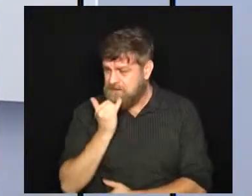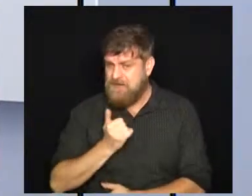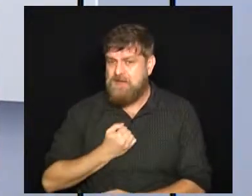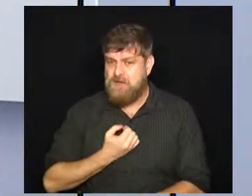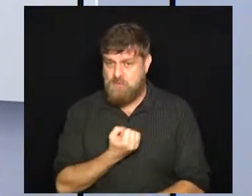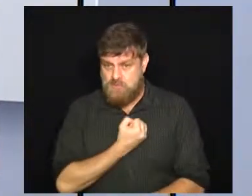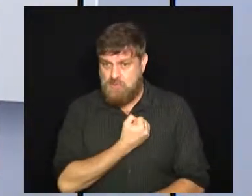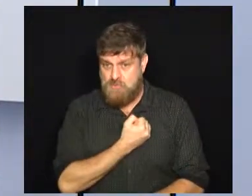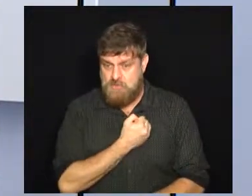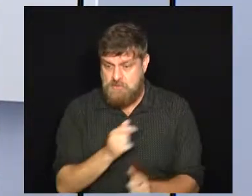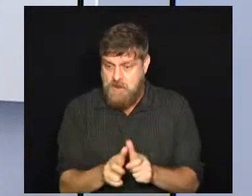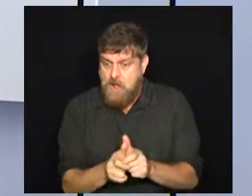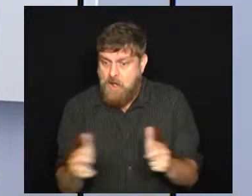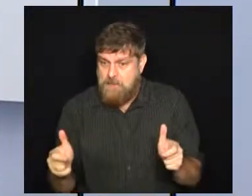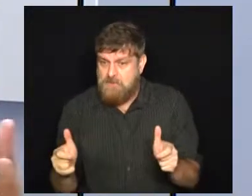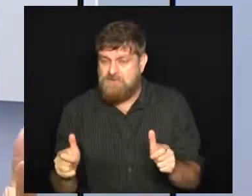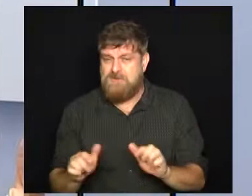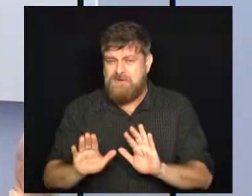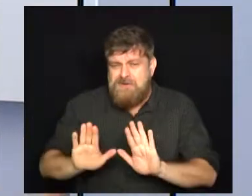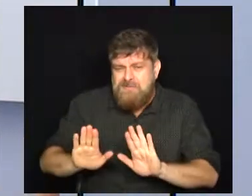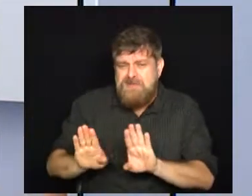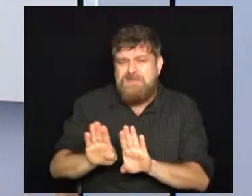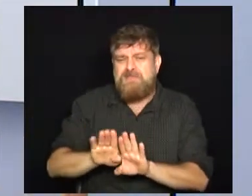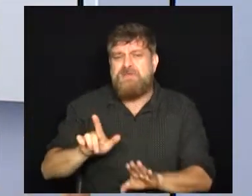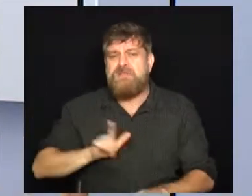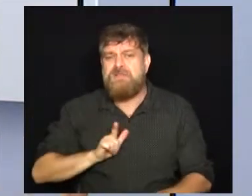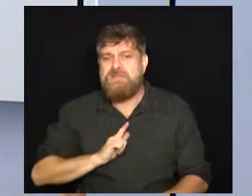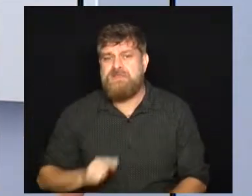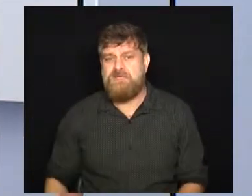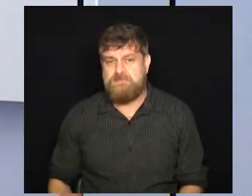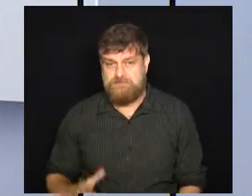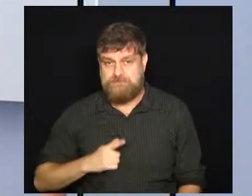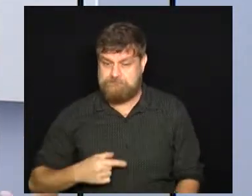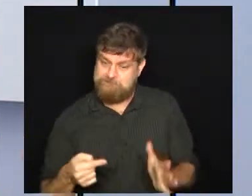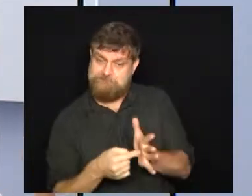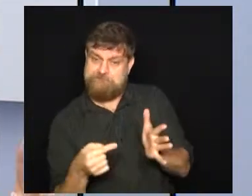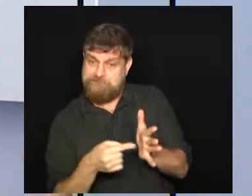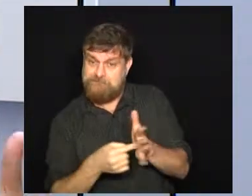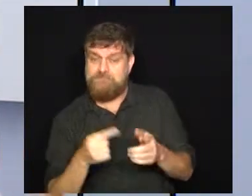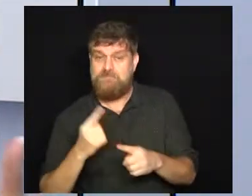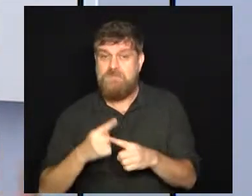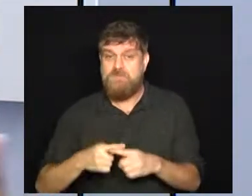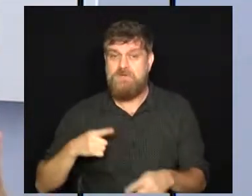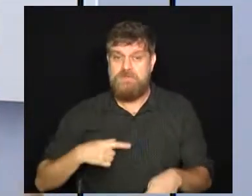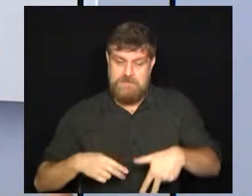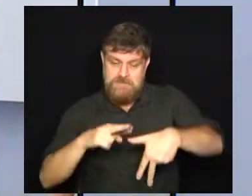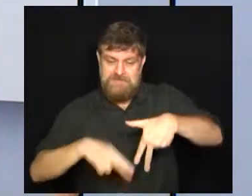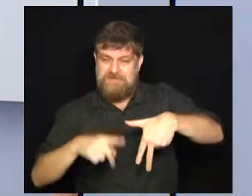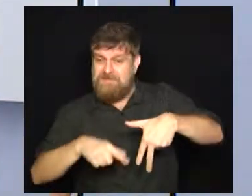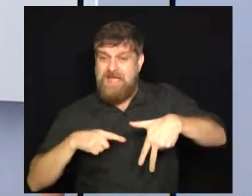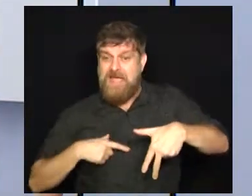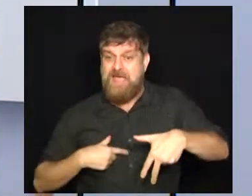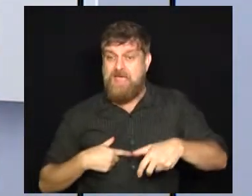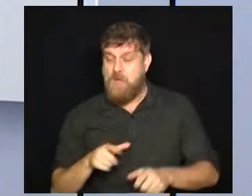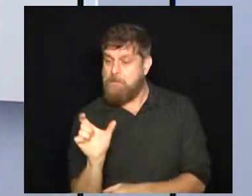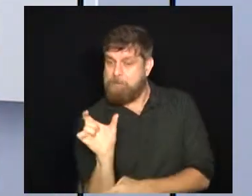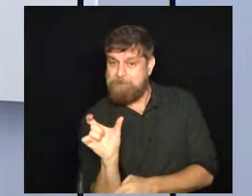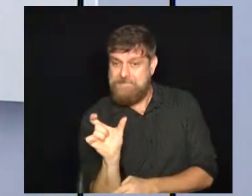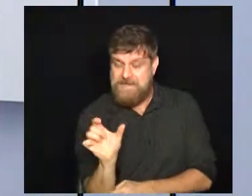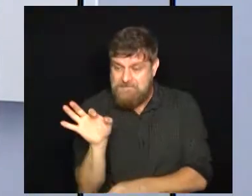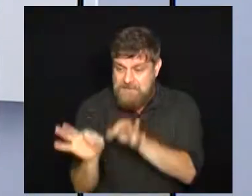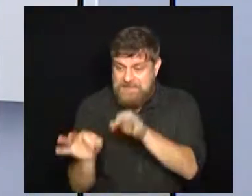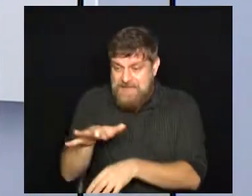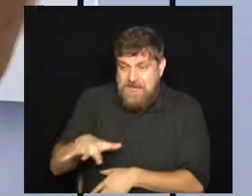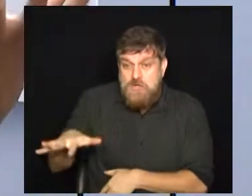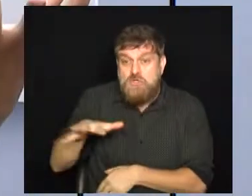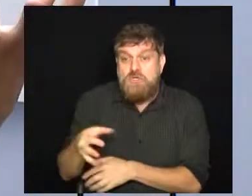aumentou, mas também tem uma questão da notificação, porque o feminicídio é uma figura jurídica muito recente. E